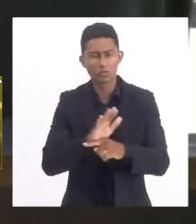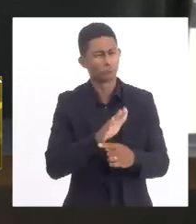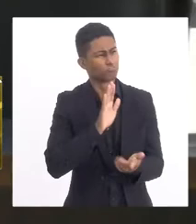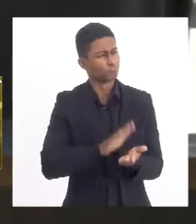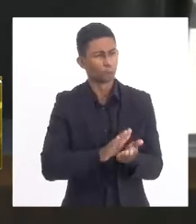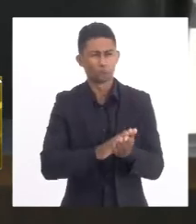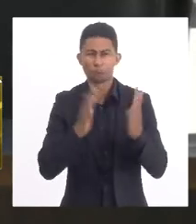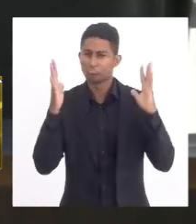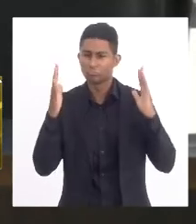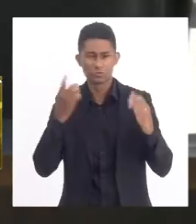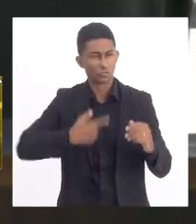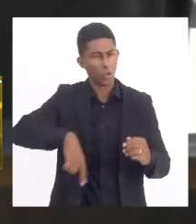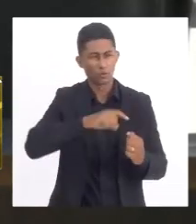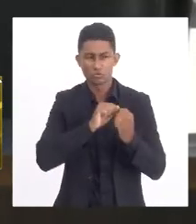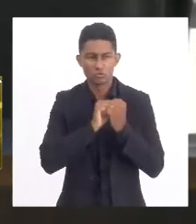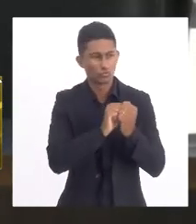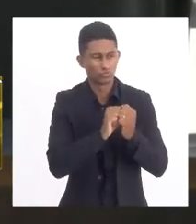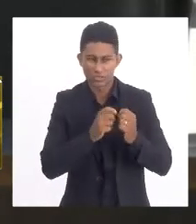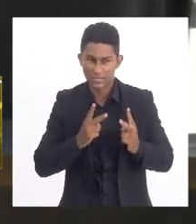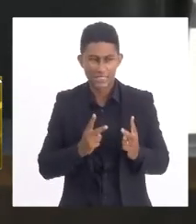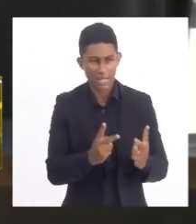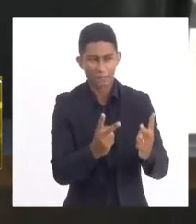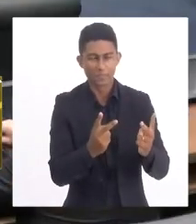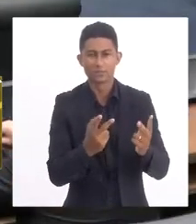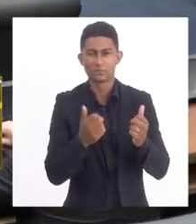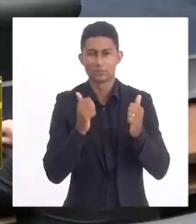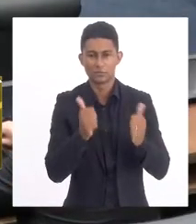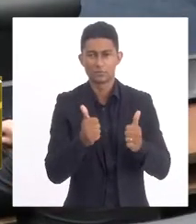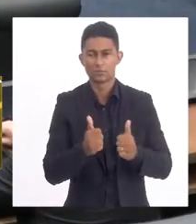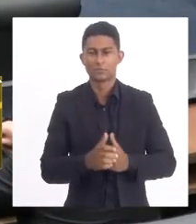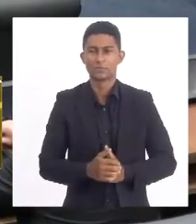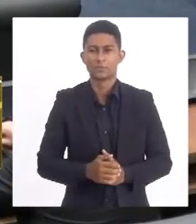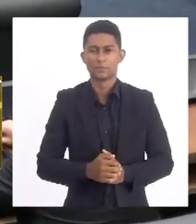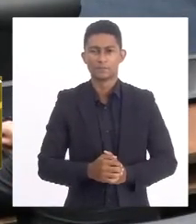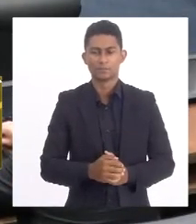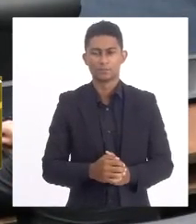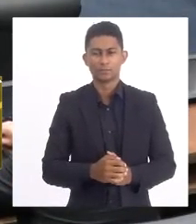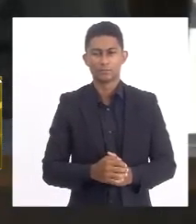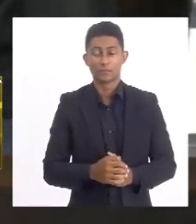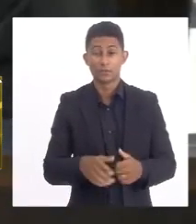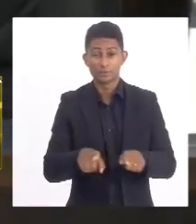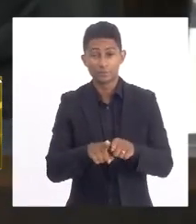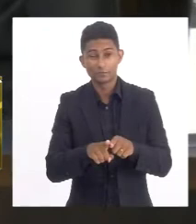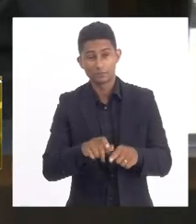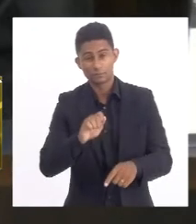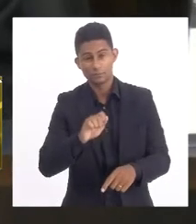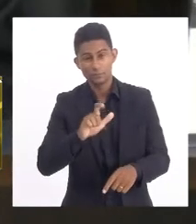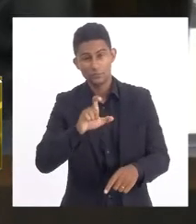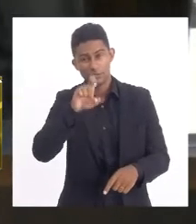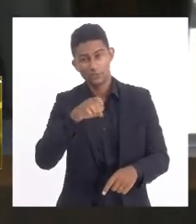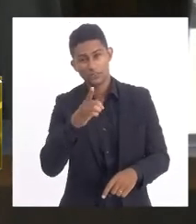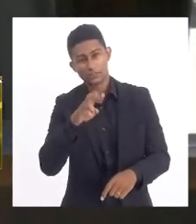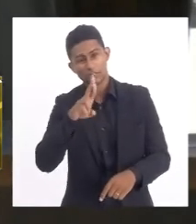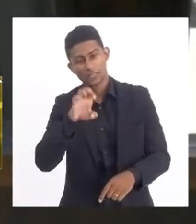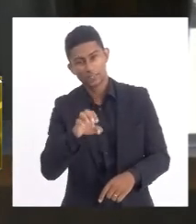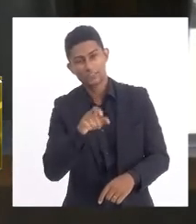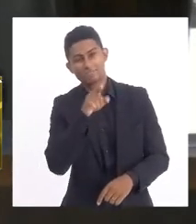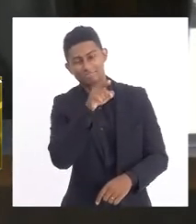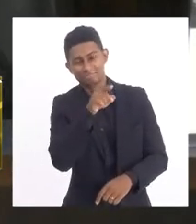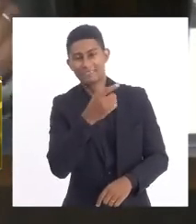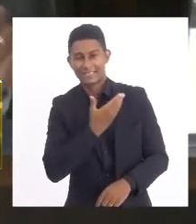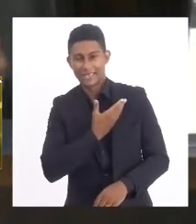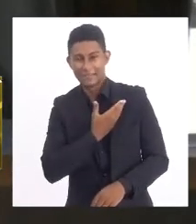conte sempre com a gente estamos juntos para o que precisar aqui no Rio de Janeiro em Alexandre Sampaio grande amigo da SBA também